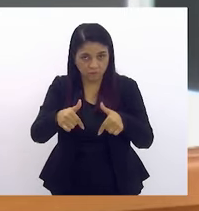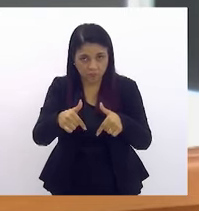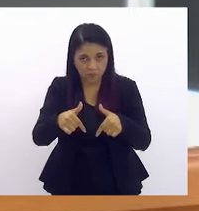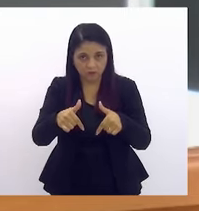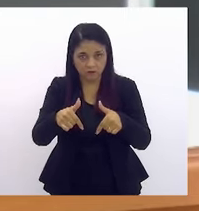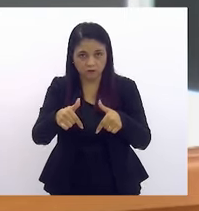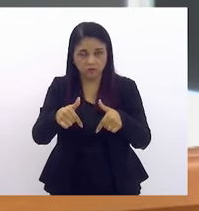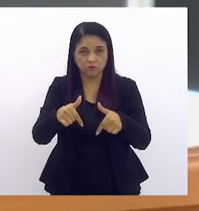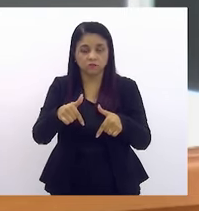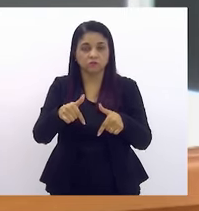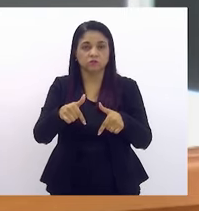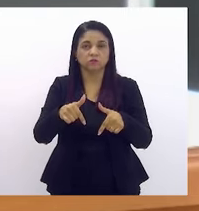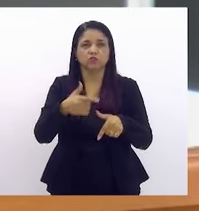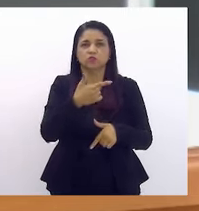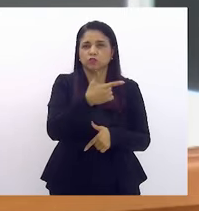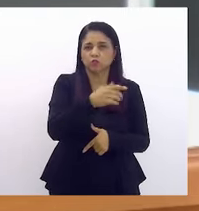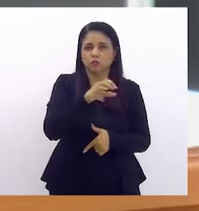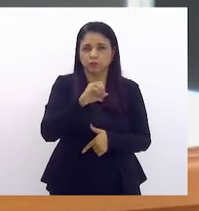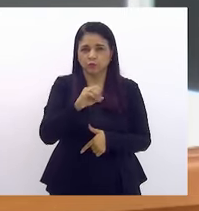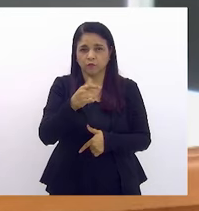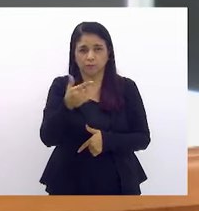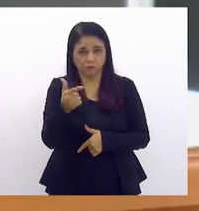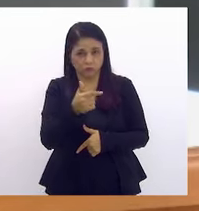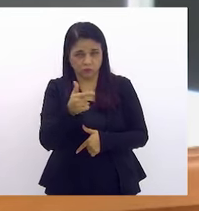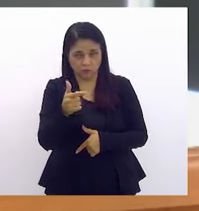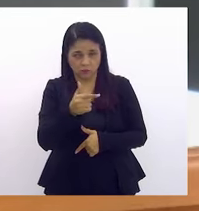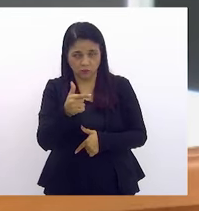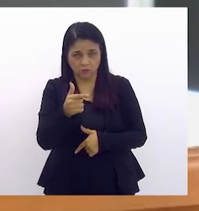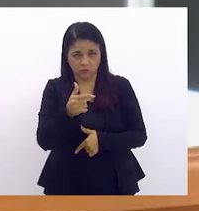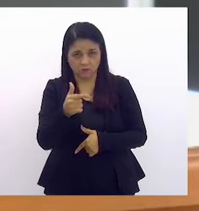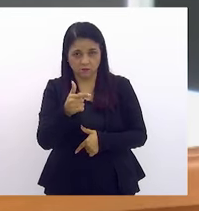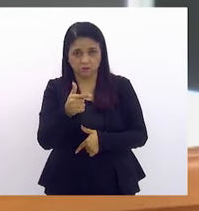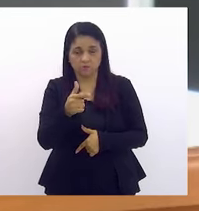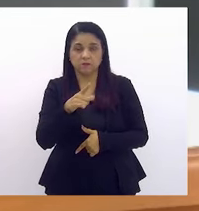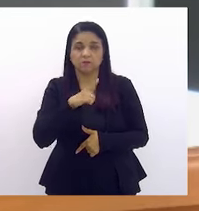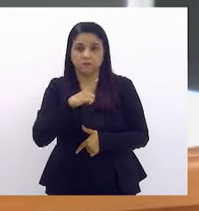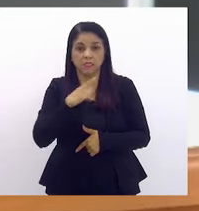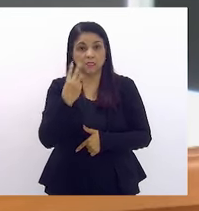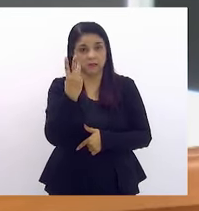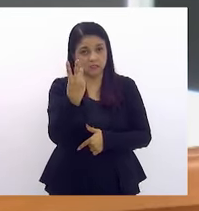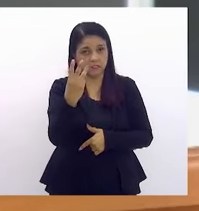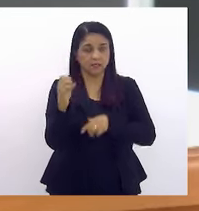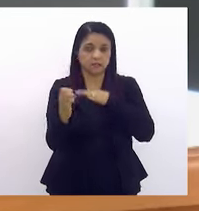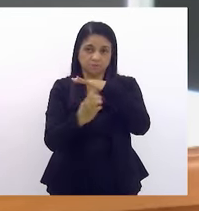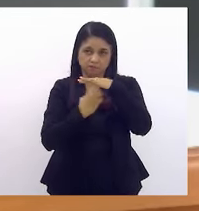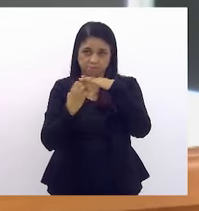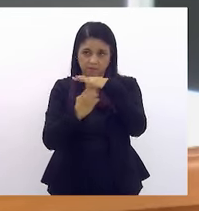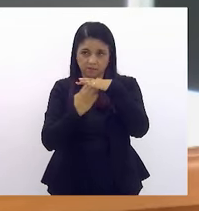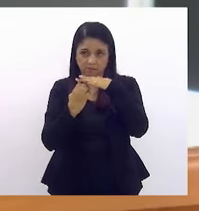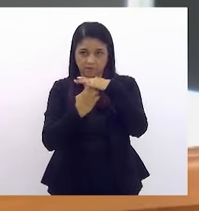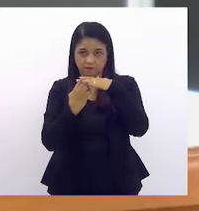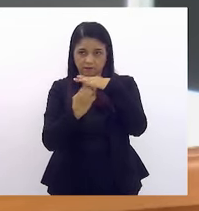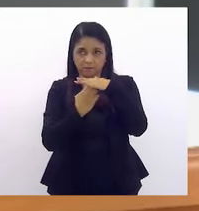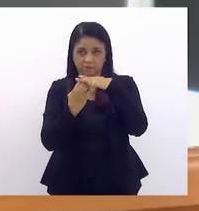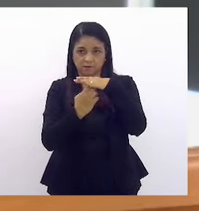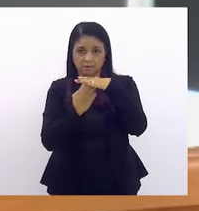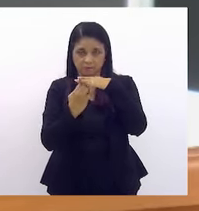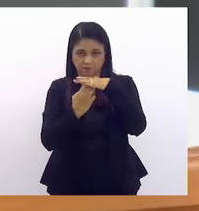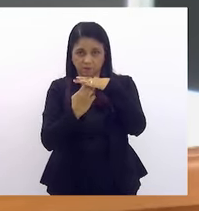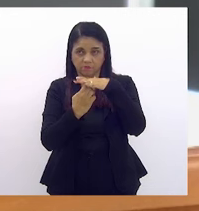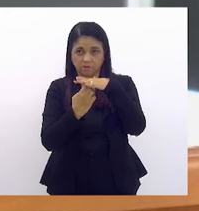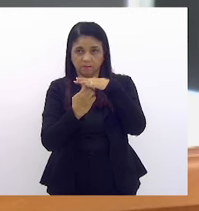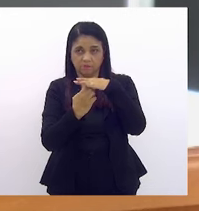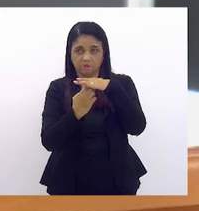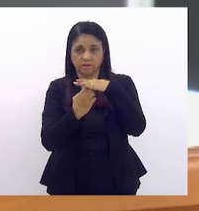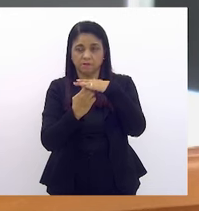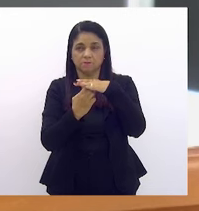desde o exercício de 2022, nós temos também 3 empresas. Então, mais